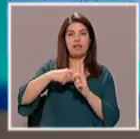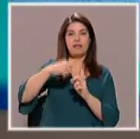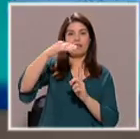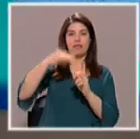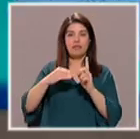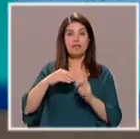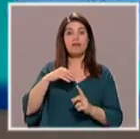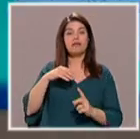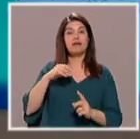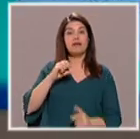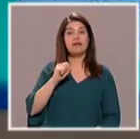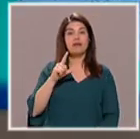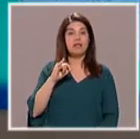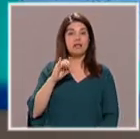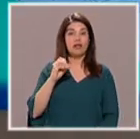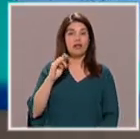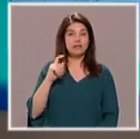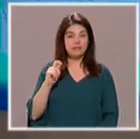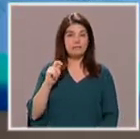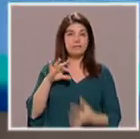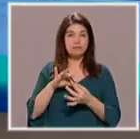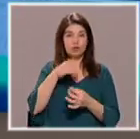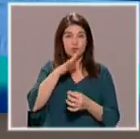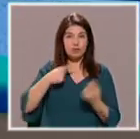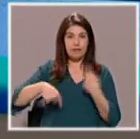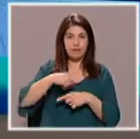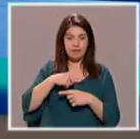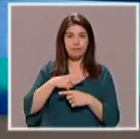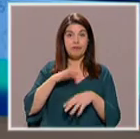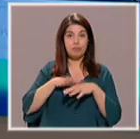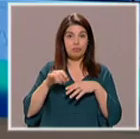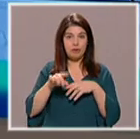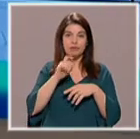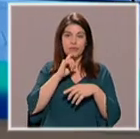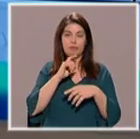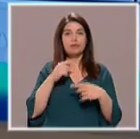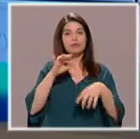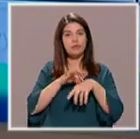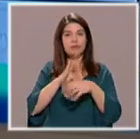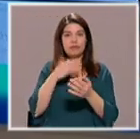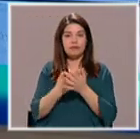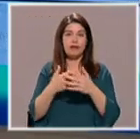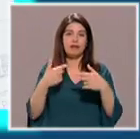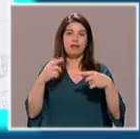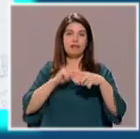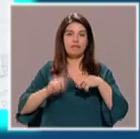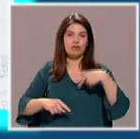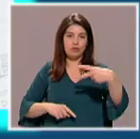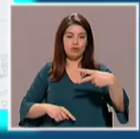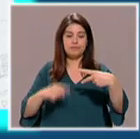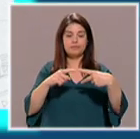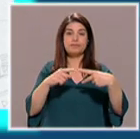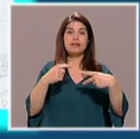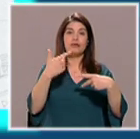níveis. E face à situação, nós podemos ter dois tipos de diabetes. A diabetes do tipo 1 e a diabetes do tipo